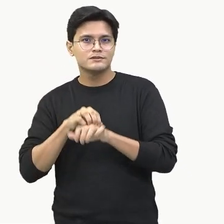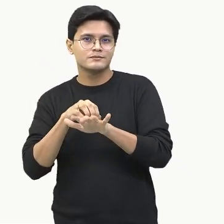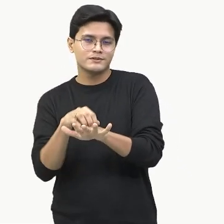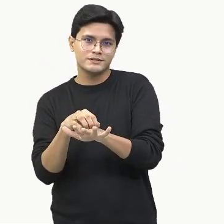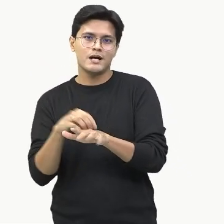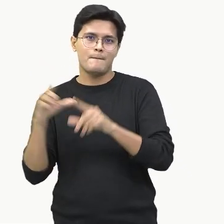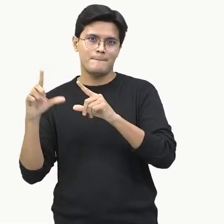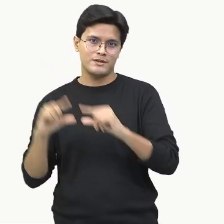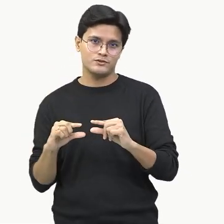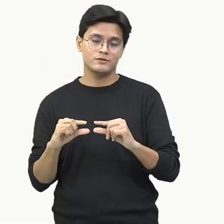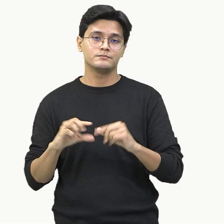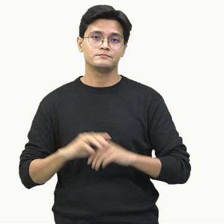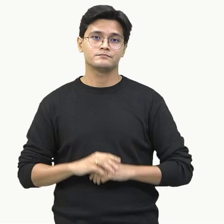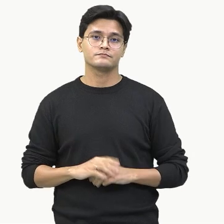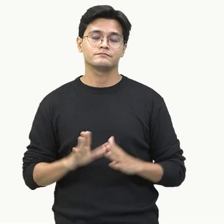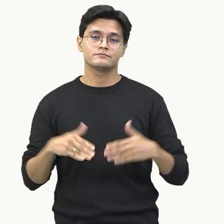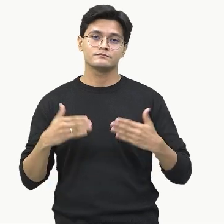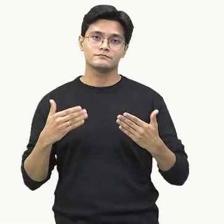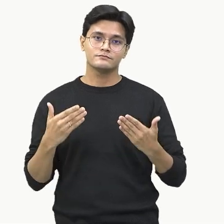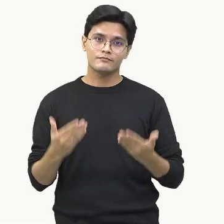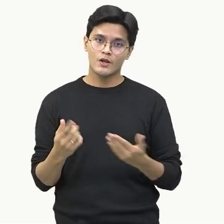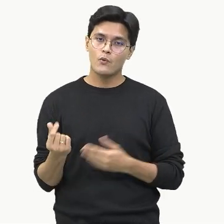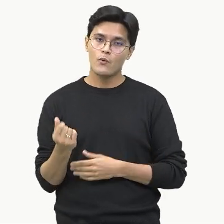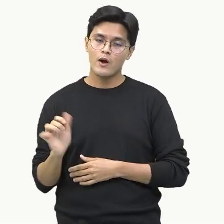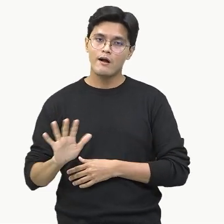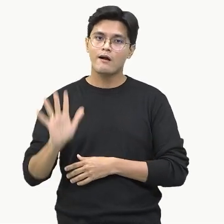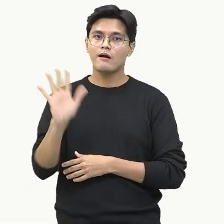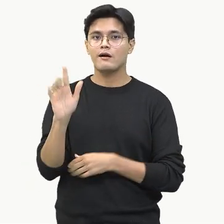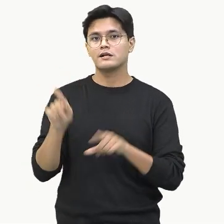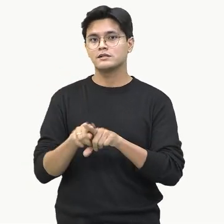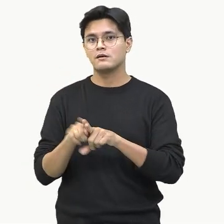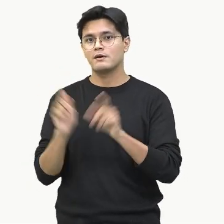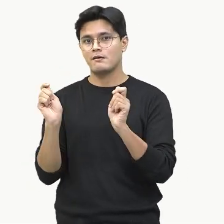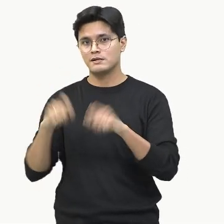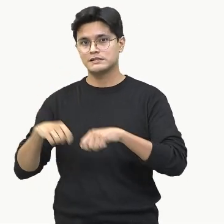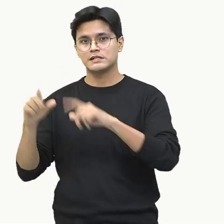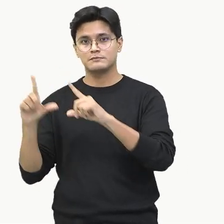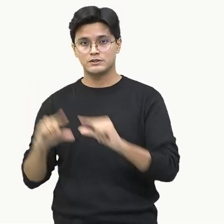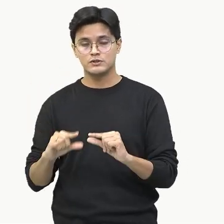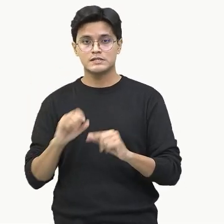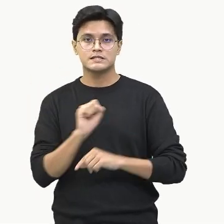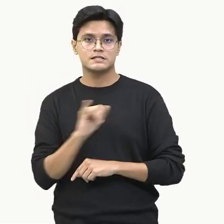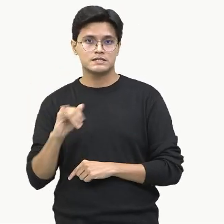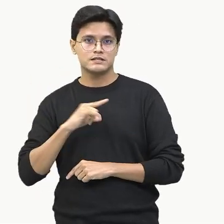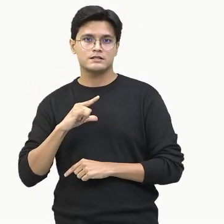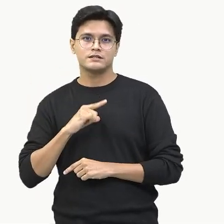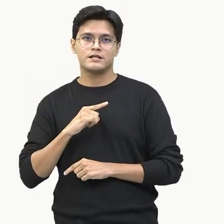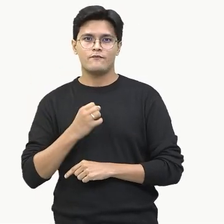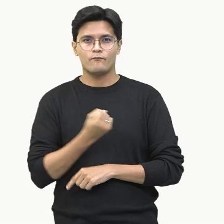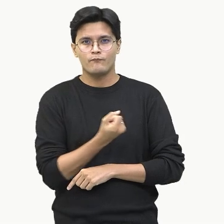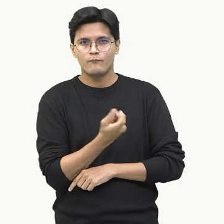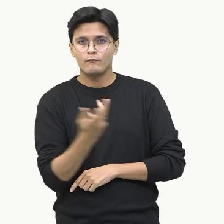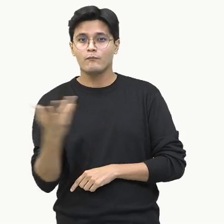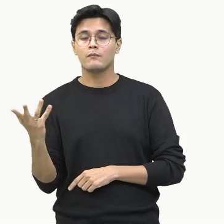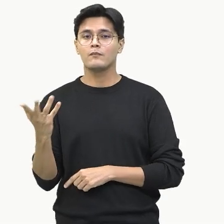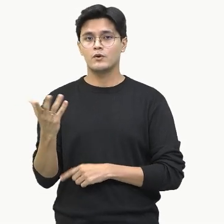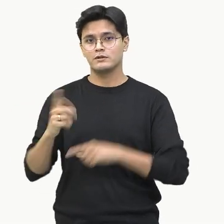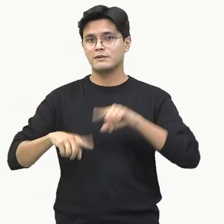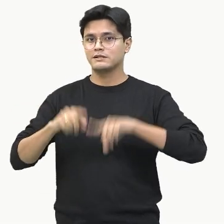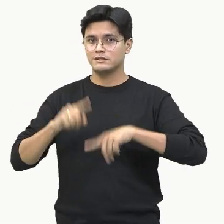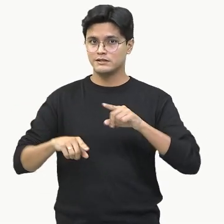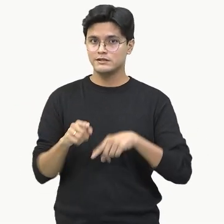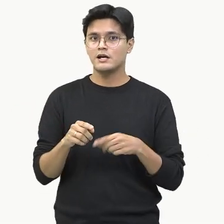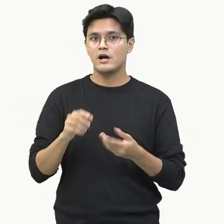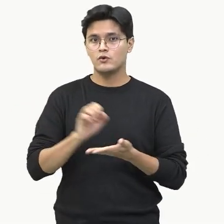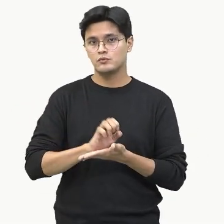né então ele vai ser aqui mais caro e também a menor capacidade então se eu tenho muita coisa para enviar para uma outra região então eu